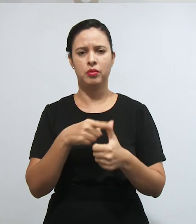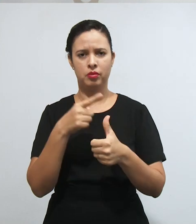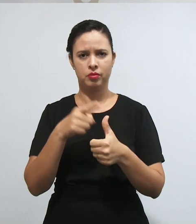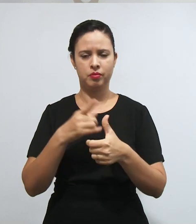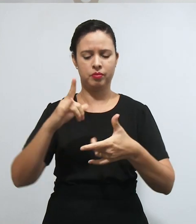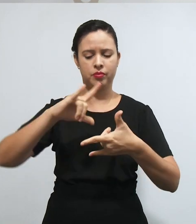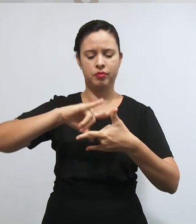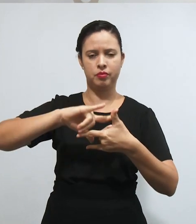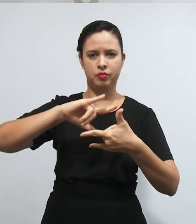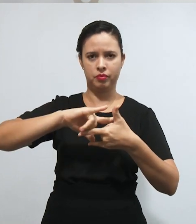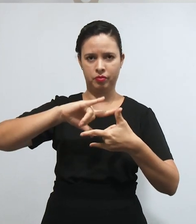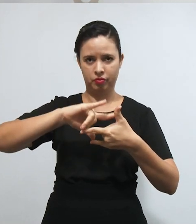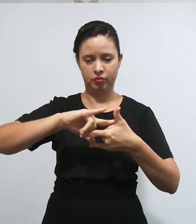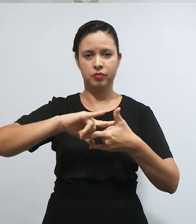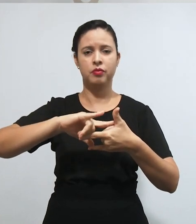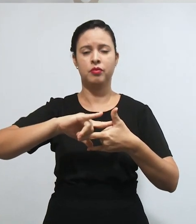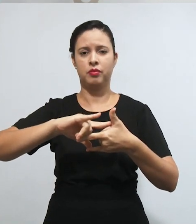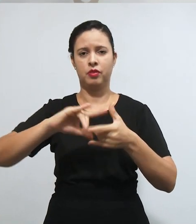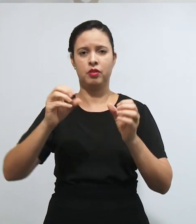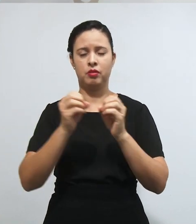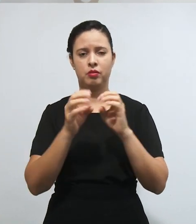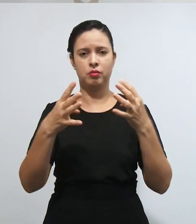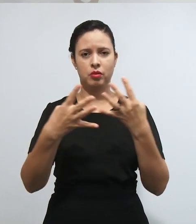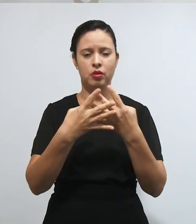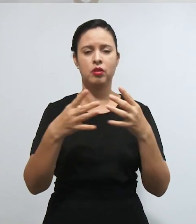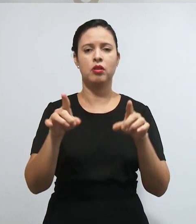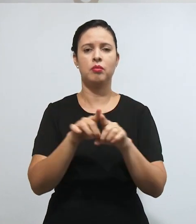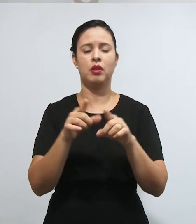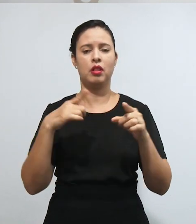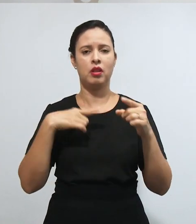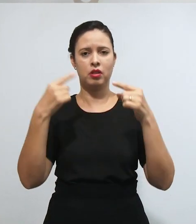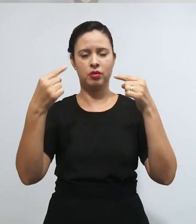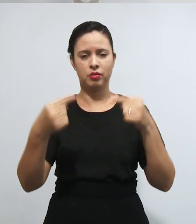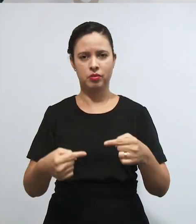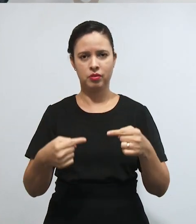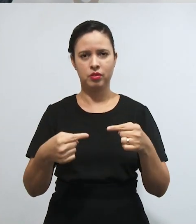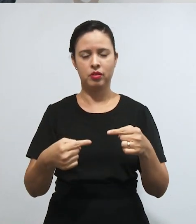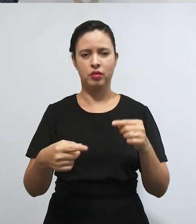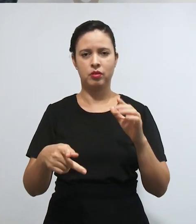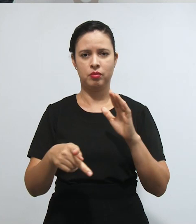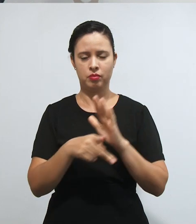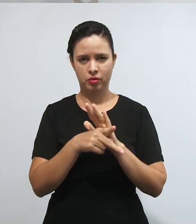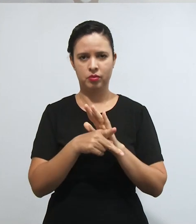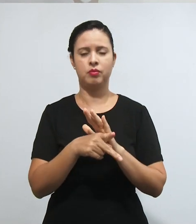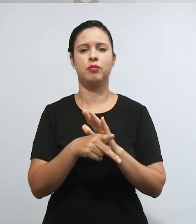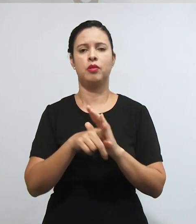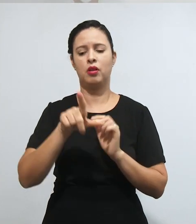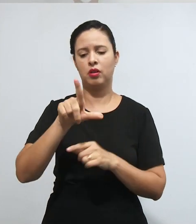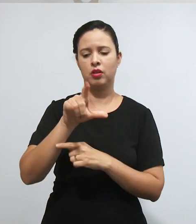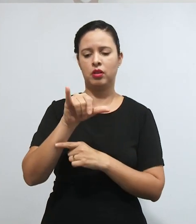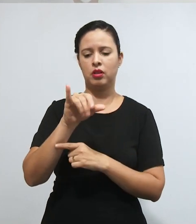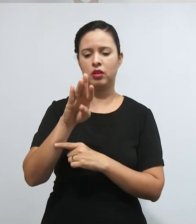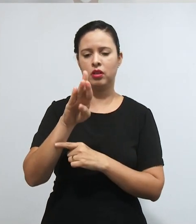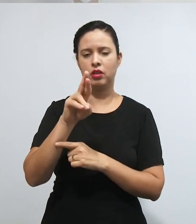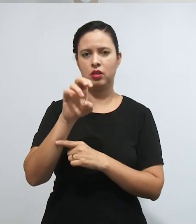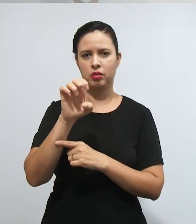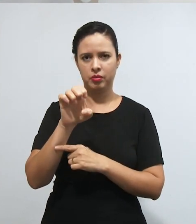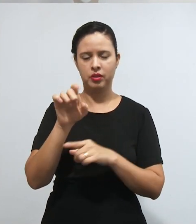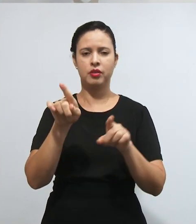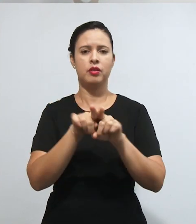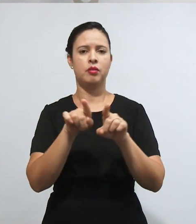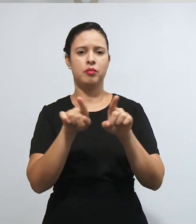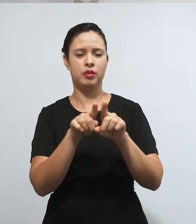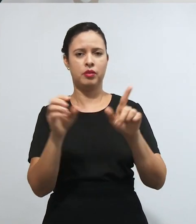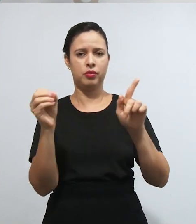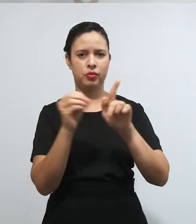PowerPoint, que nós estaremos vendo hoje. Vimos também que tem um concorrente dele, o Imprex, do LibreOffice, e também o Google Slides. Se